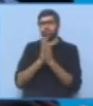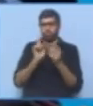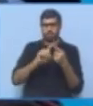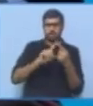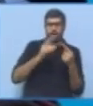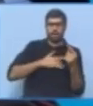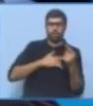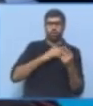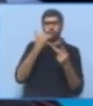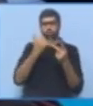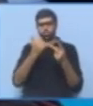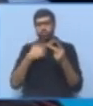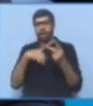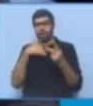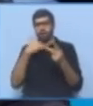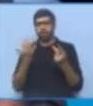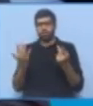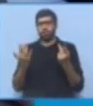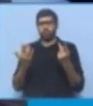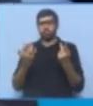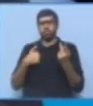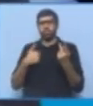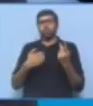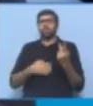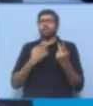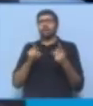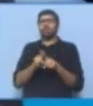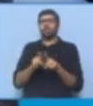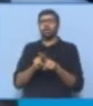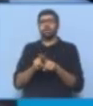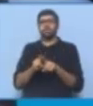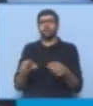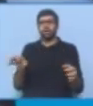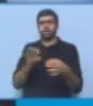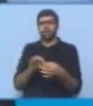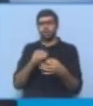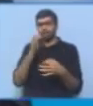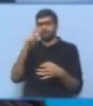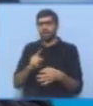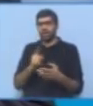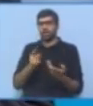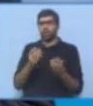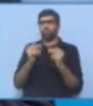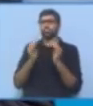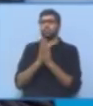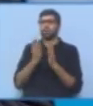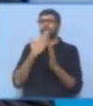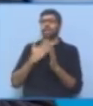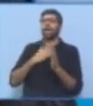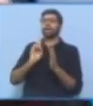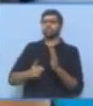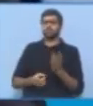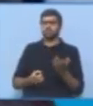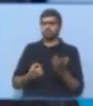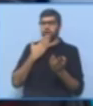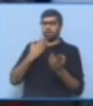amor, o segundo é logo a alegria. Mas, quer dizer, é que isto tem mesmo a ver com a nossa fé. O que é que o Espírito faz em nós?